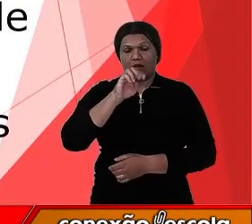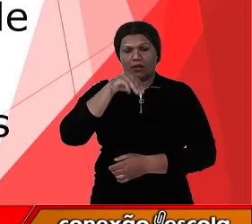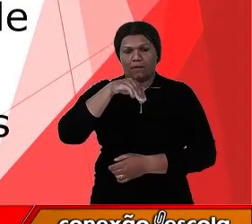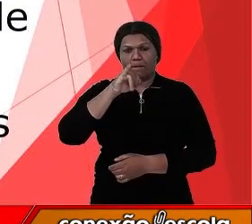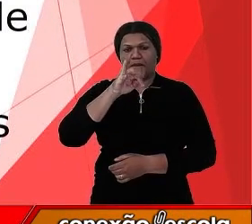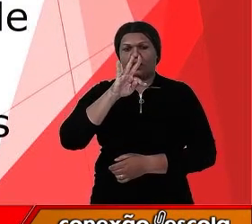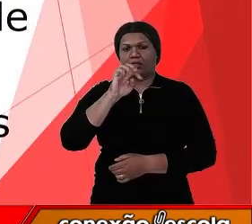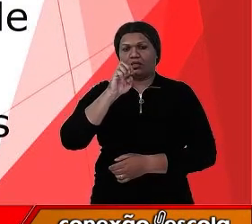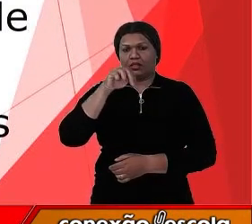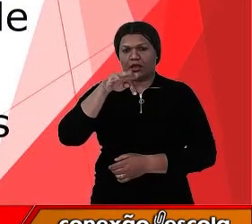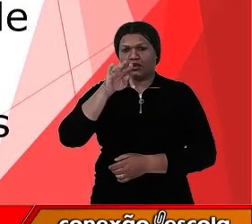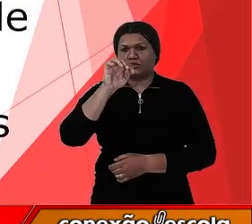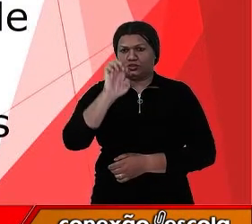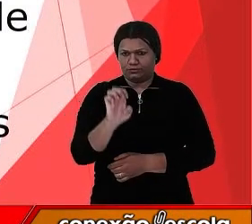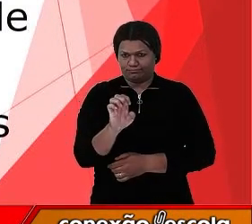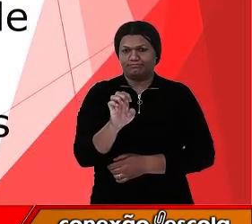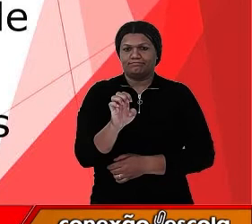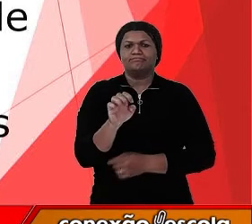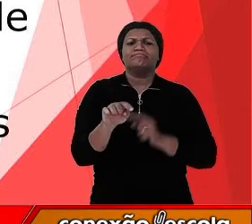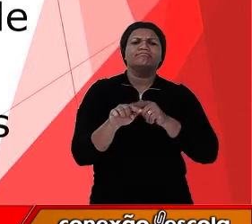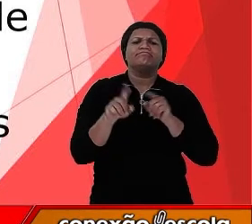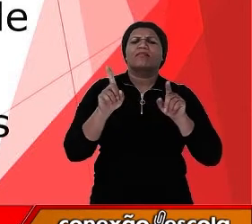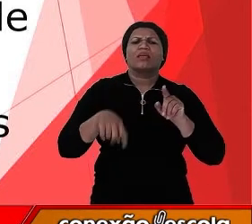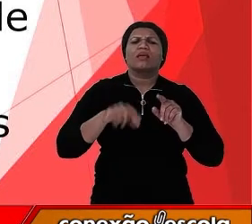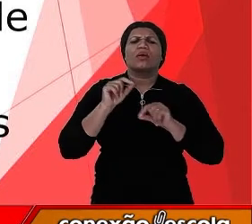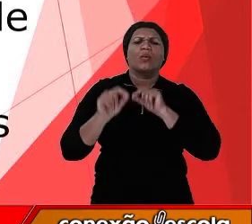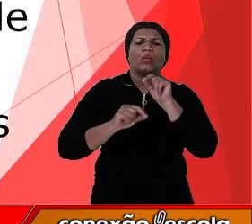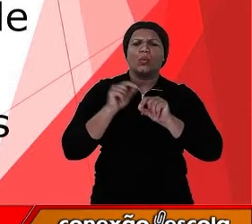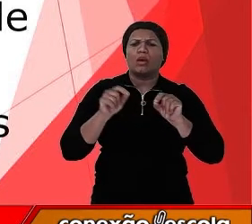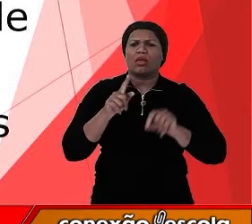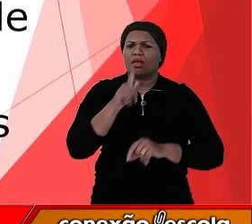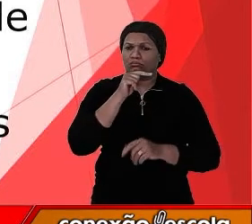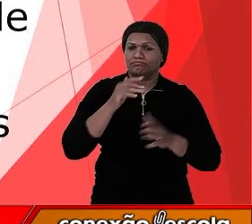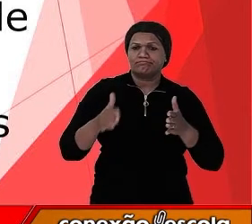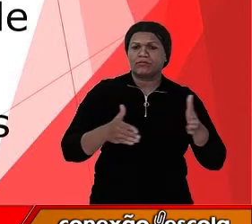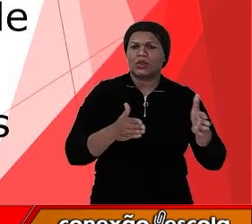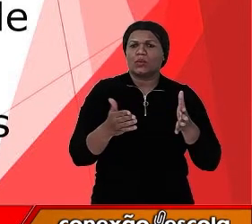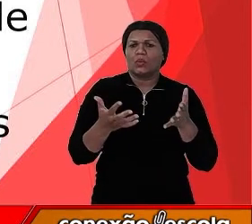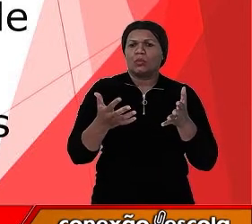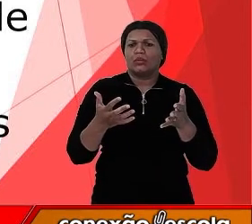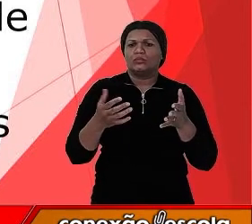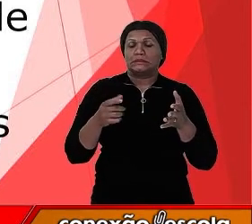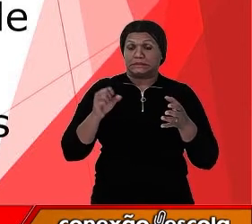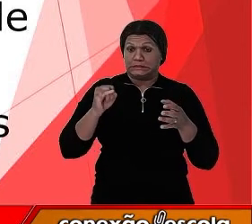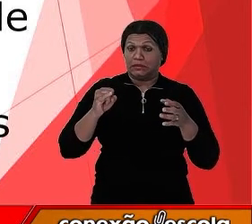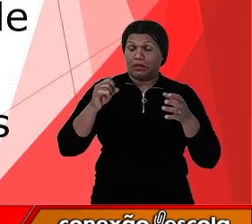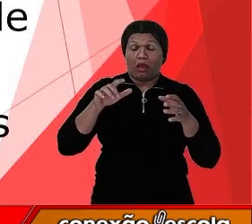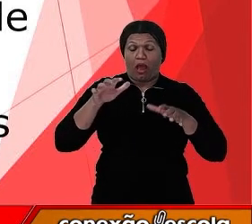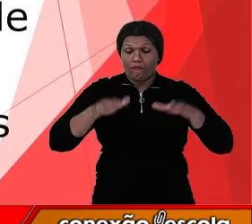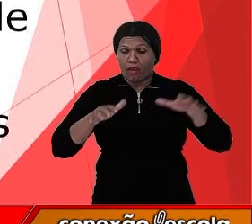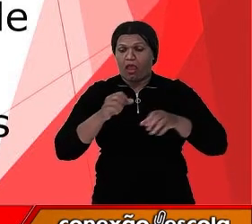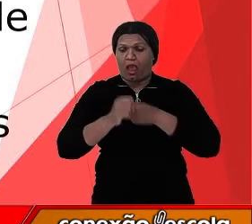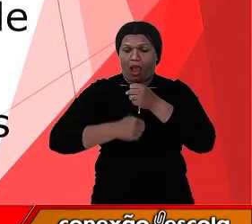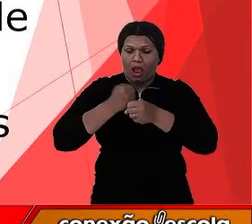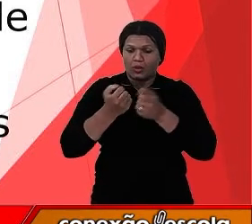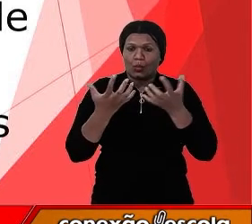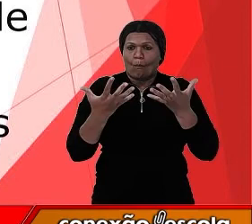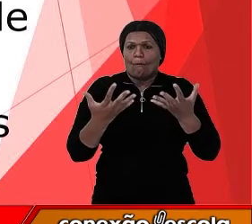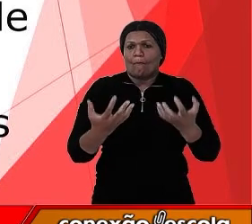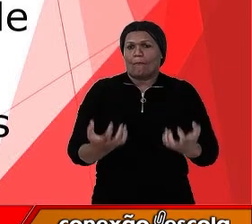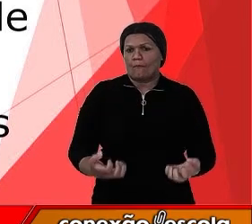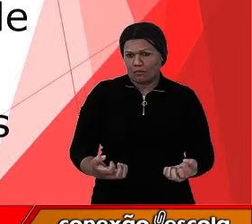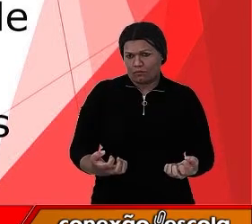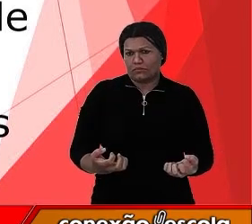Vale ressaltar que os rios intermitentes são aqueles fios que se secam durante um período do ar e os rios